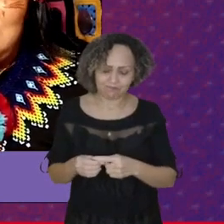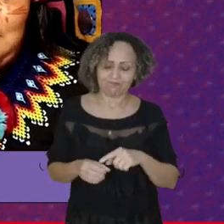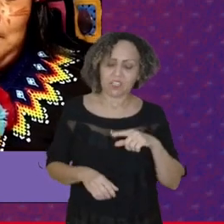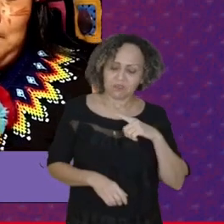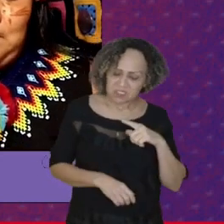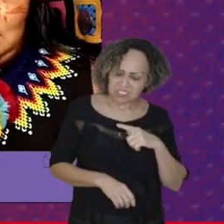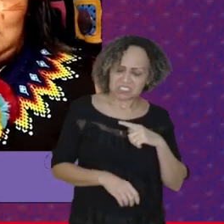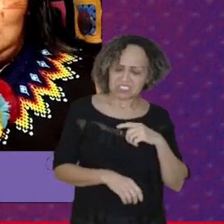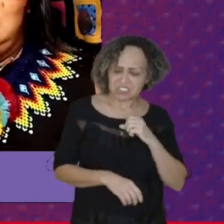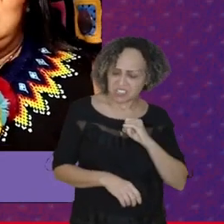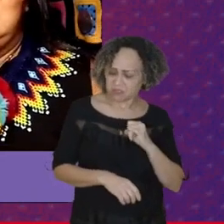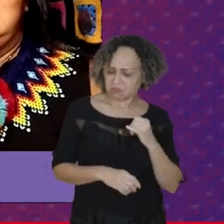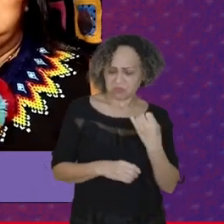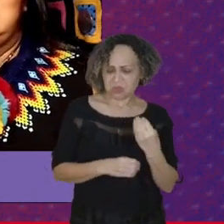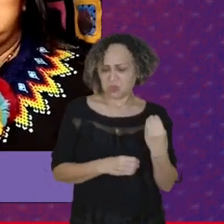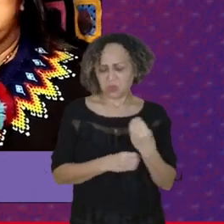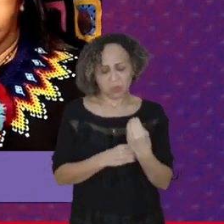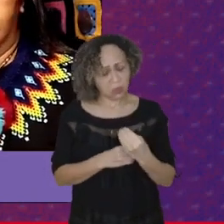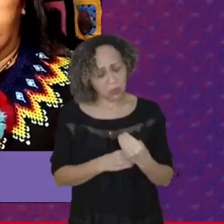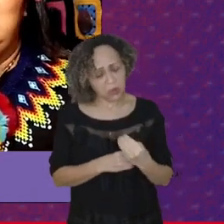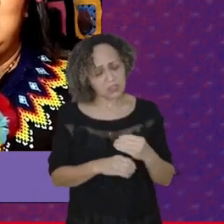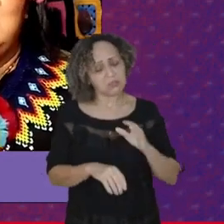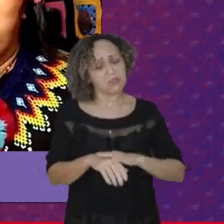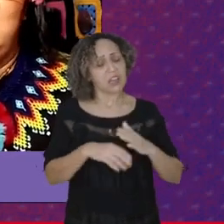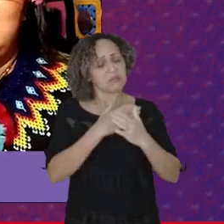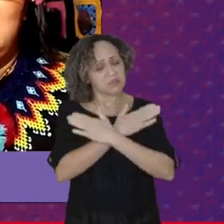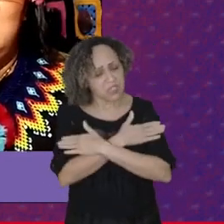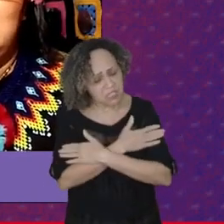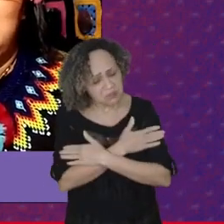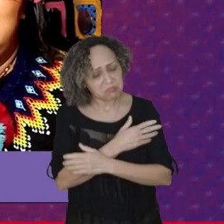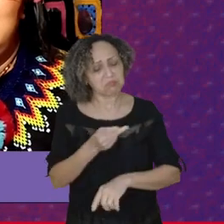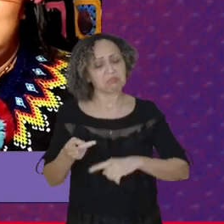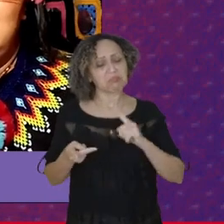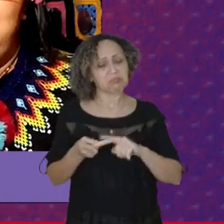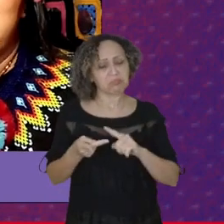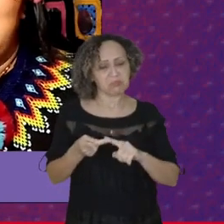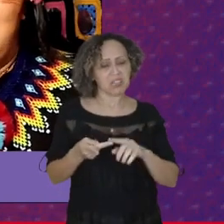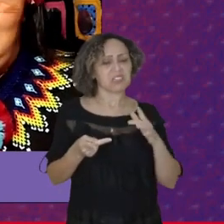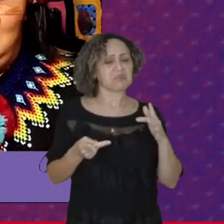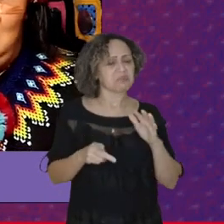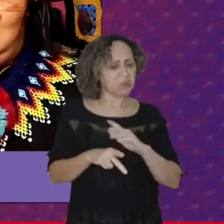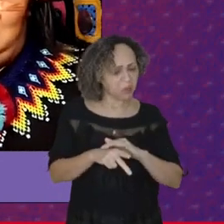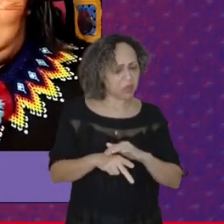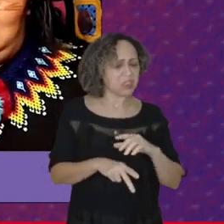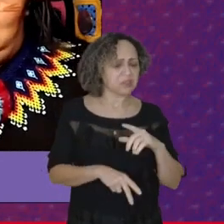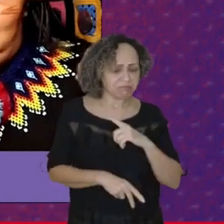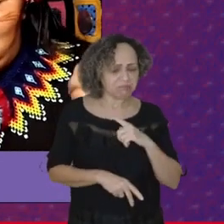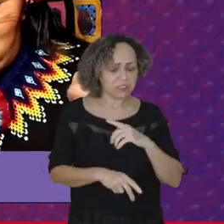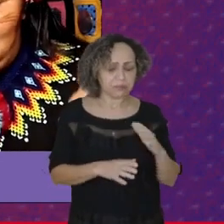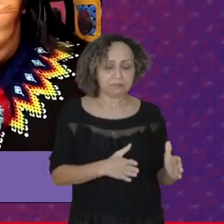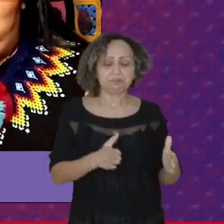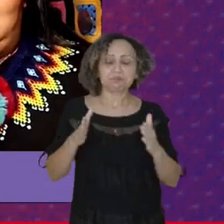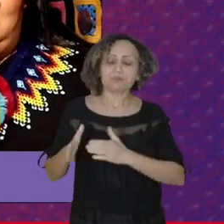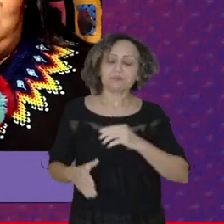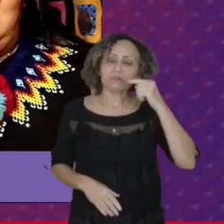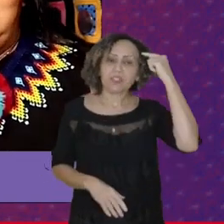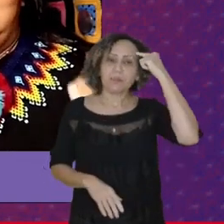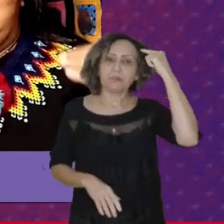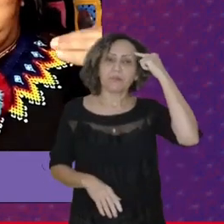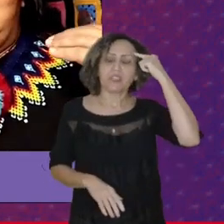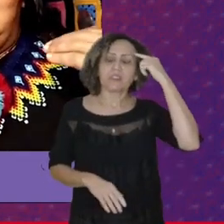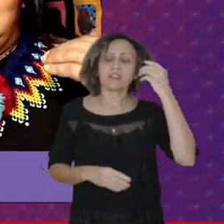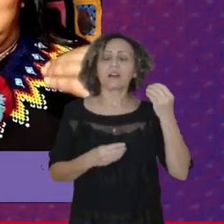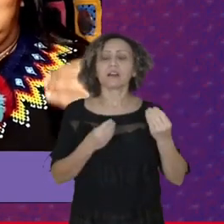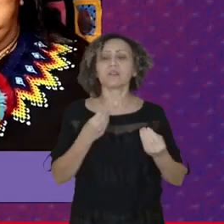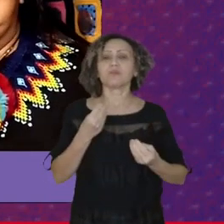desemprego teremos. Então, esse retrocesso, a gente precisa de vencer isso e pensar indo